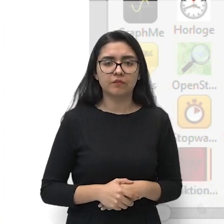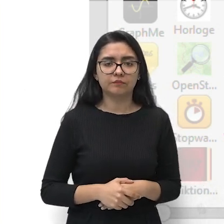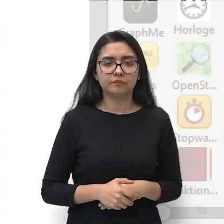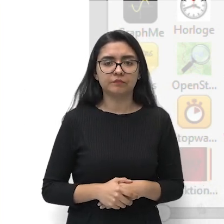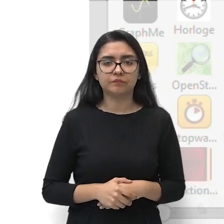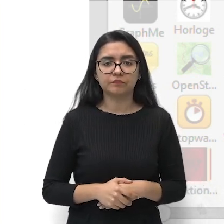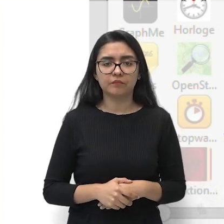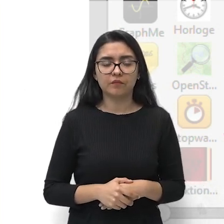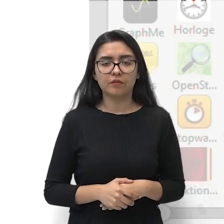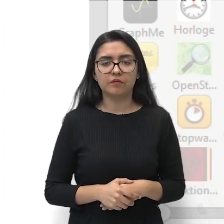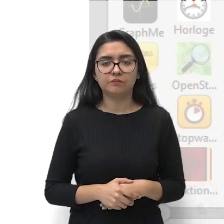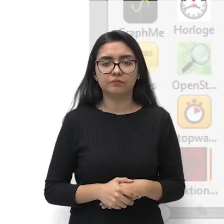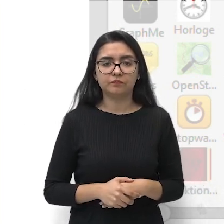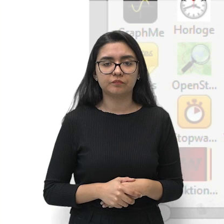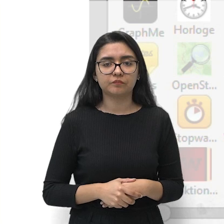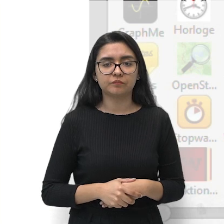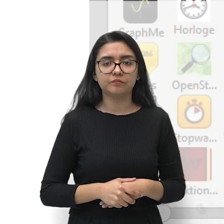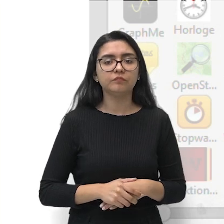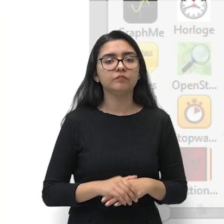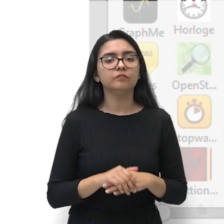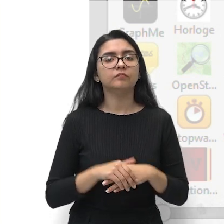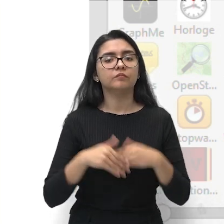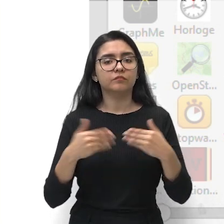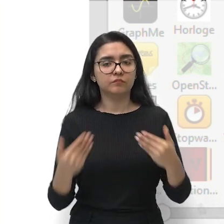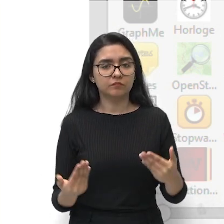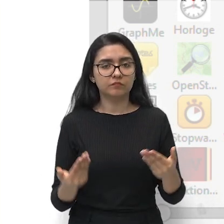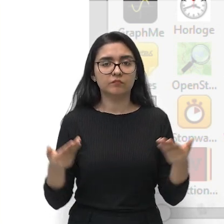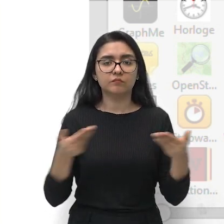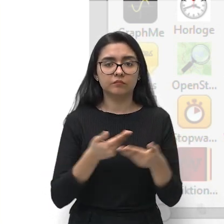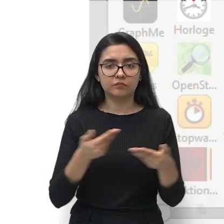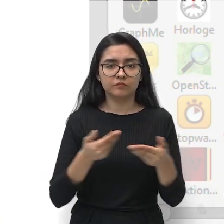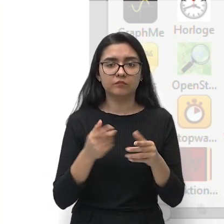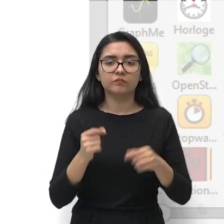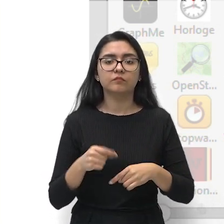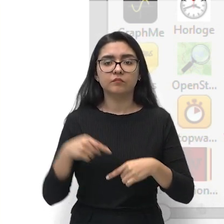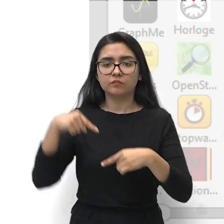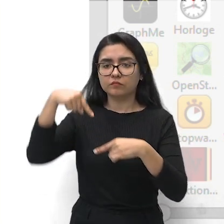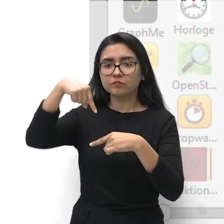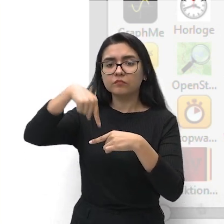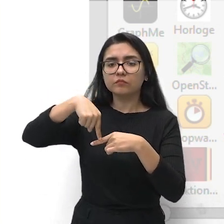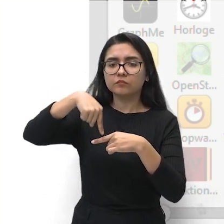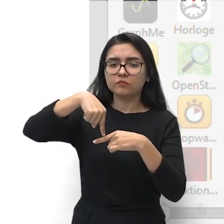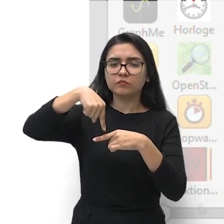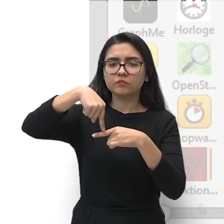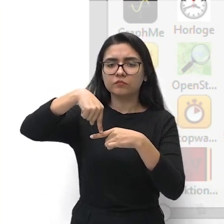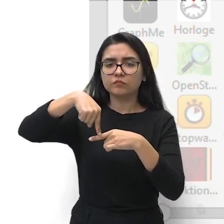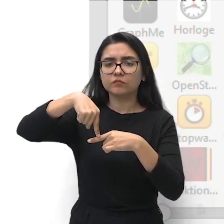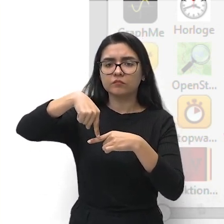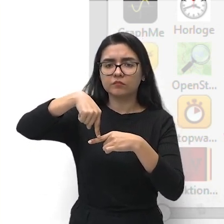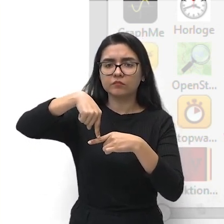E agora, com essa mesma abertura, né, nós vamos vir para cá.